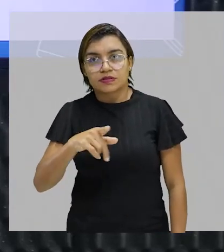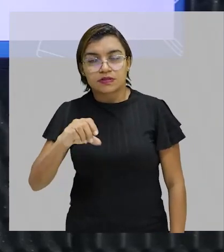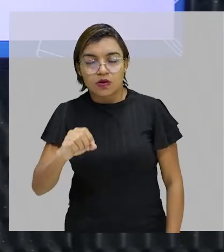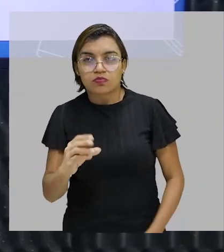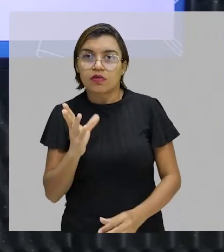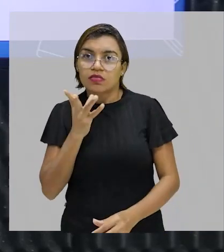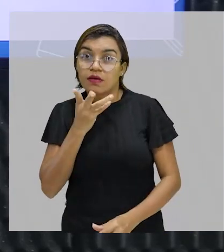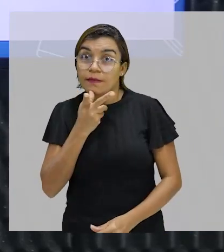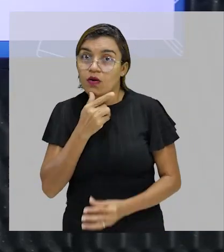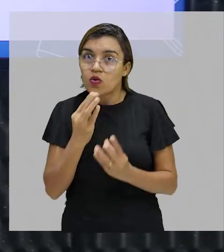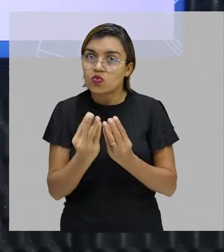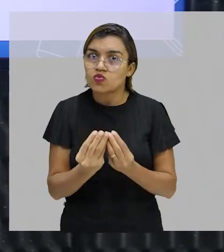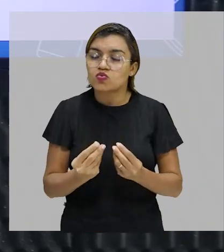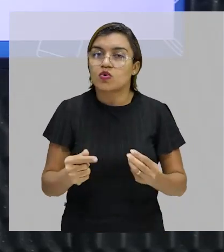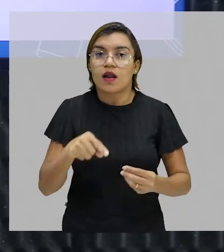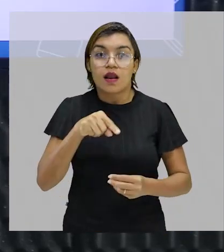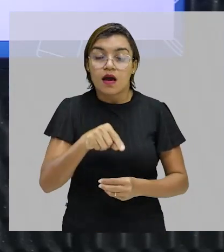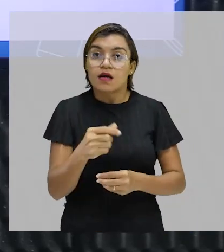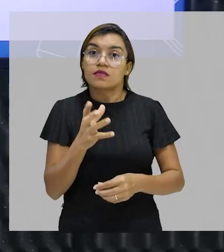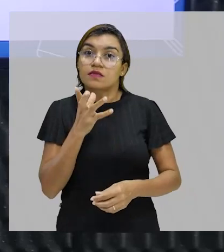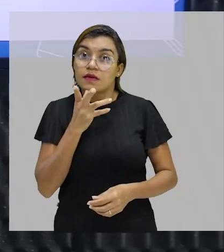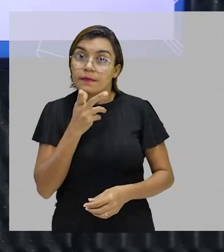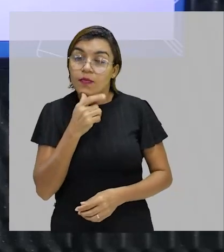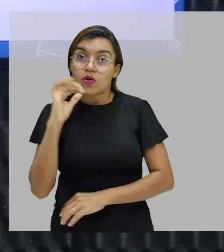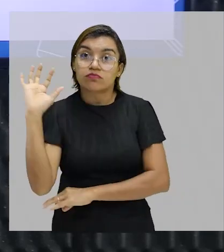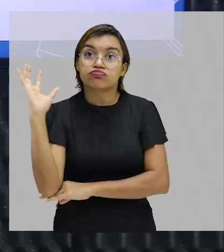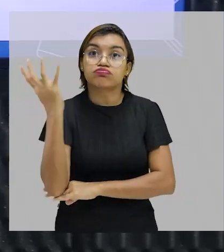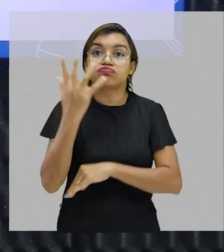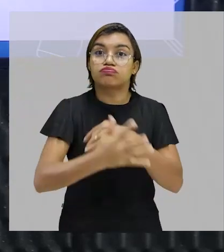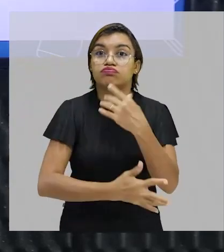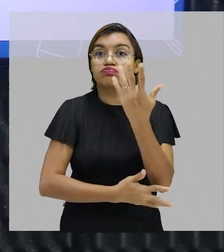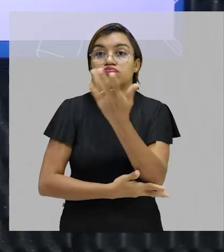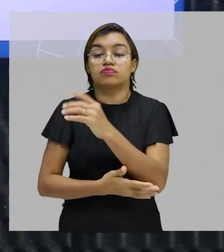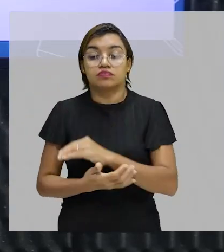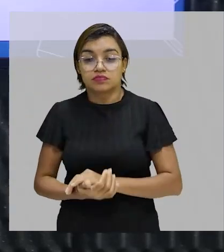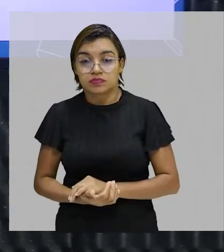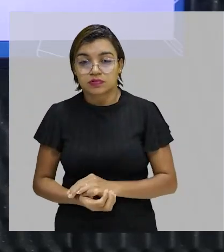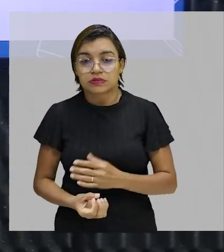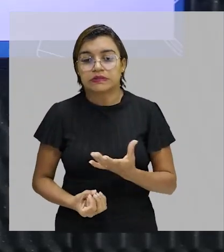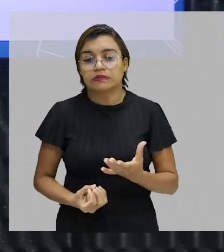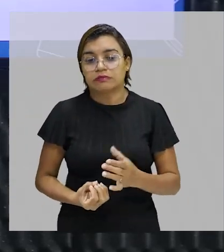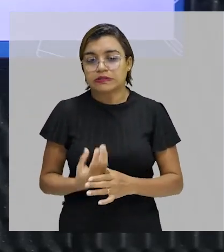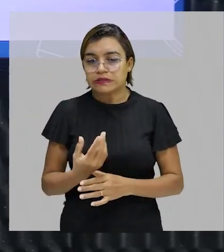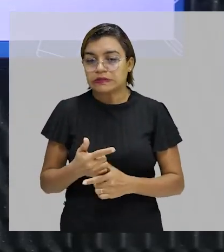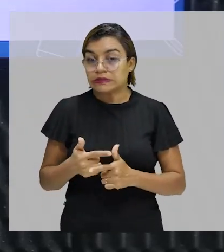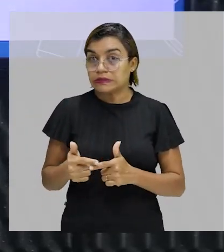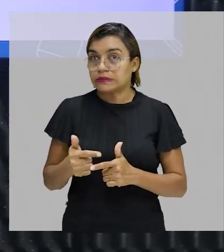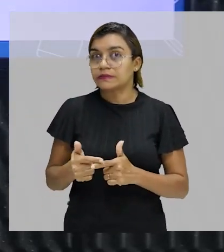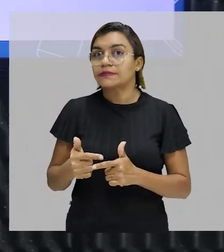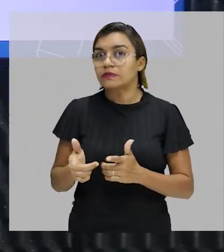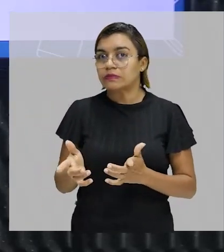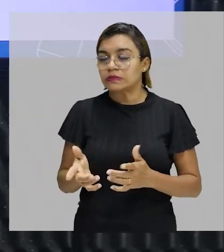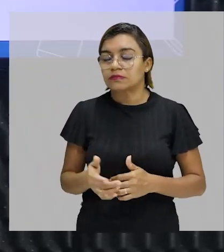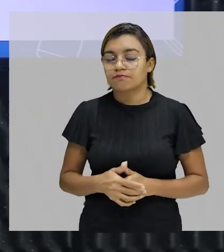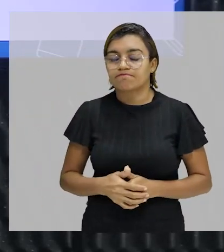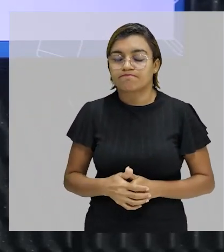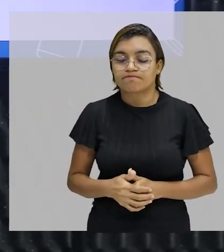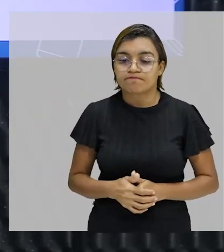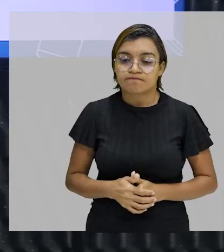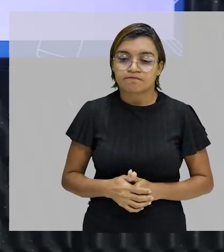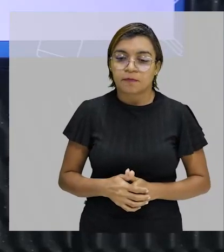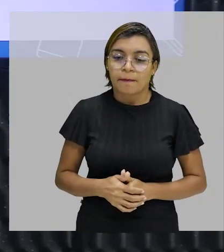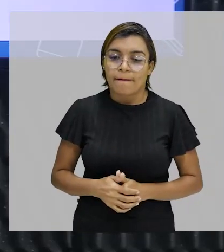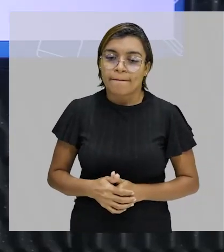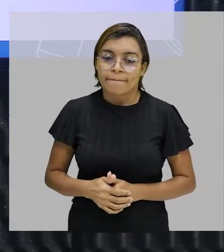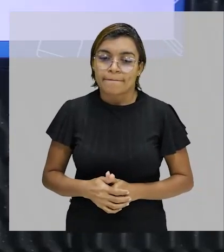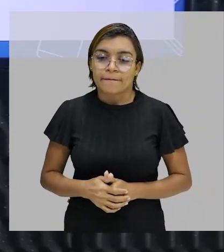vai ficar por muito tempo, né, na natureza e vai gerando esses problemas como a questão está tratando. O